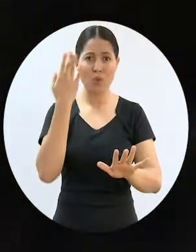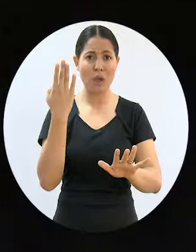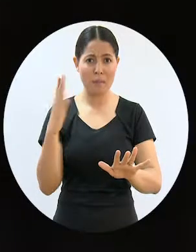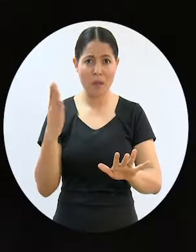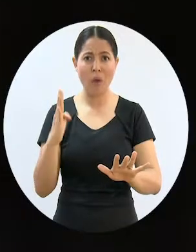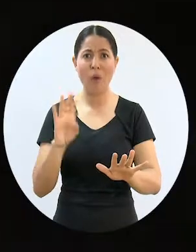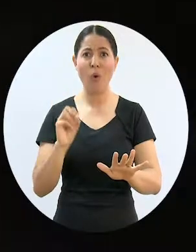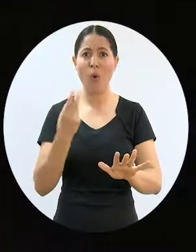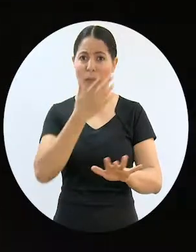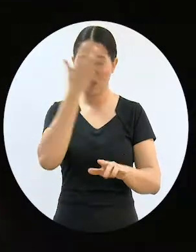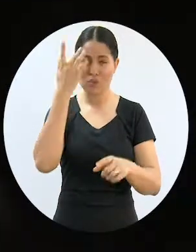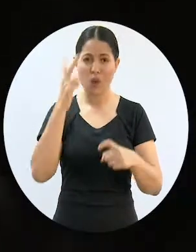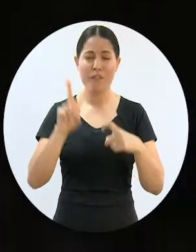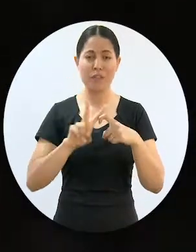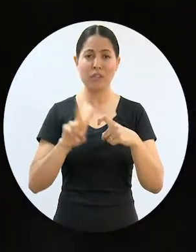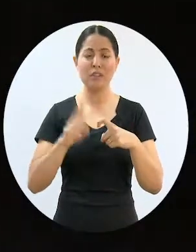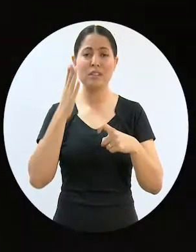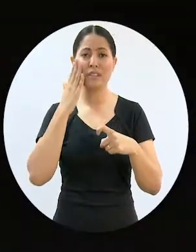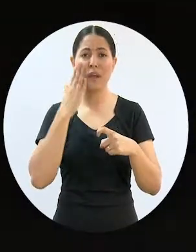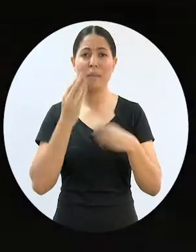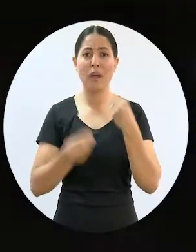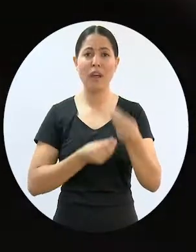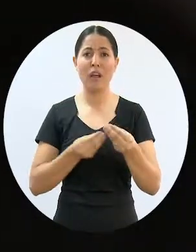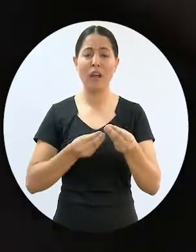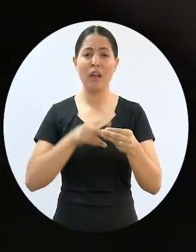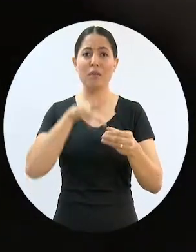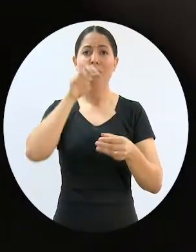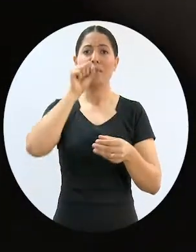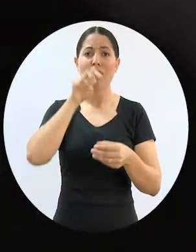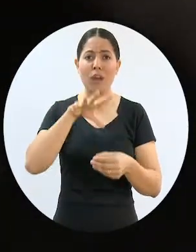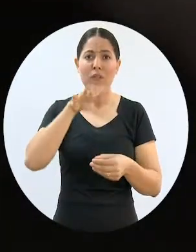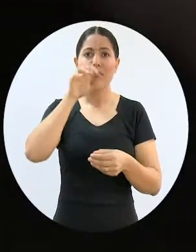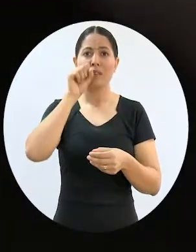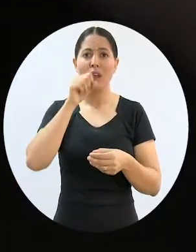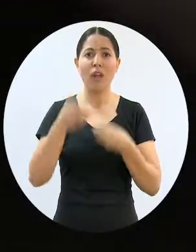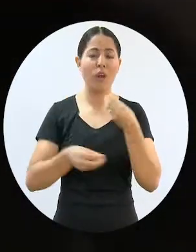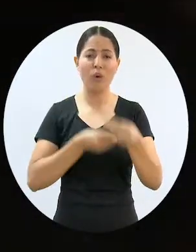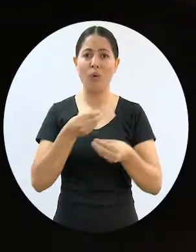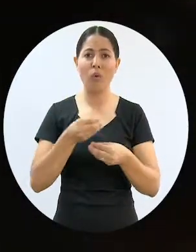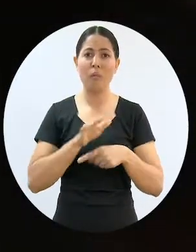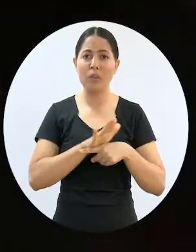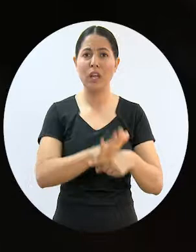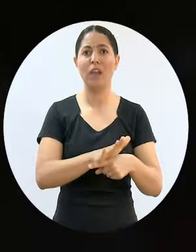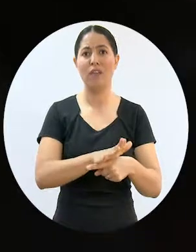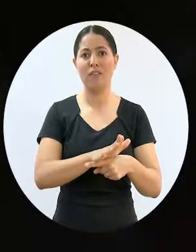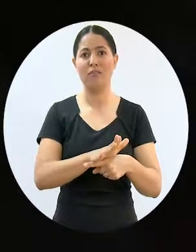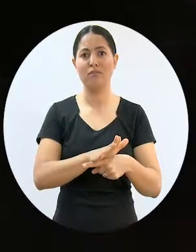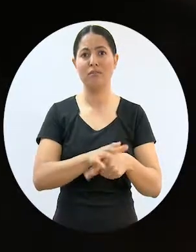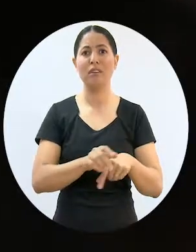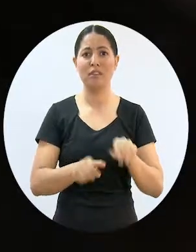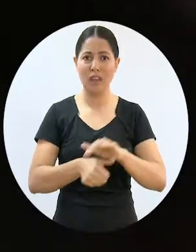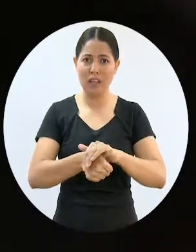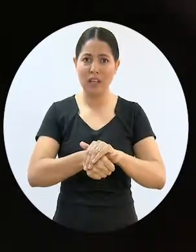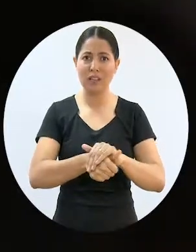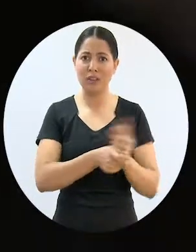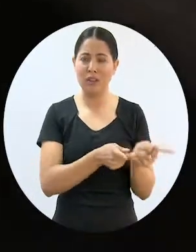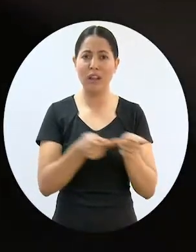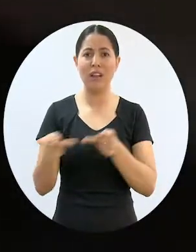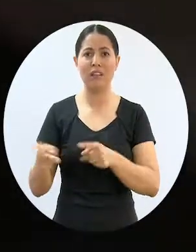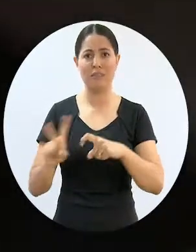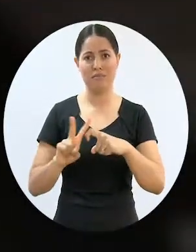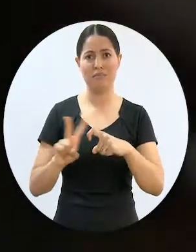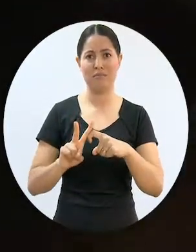deve fazer para liberar a respiração dela. Só isso, para a gente poder levar essa tartaruga e dar tempo de levar para o veterinário credenciado.